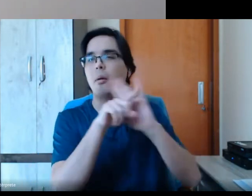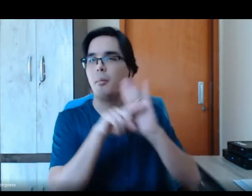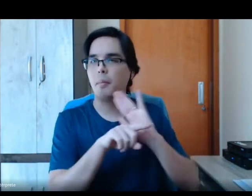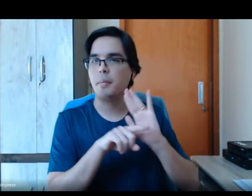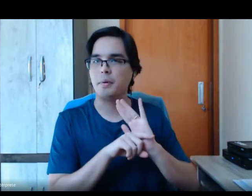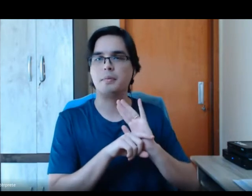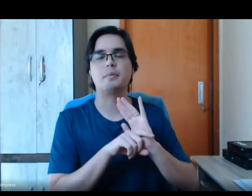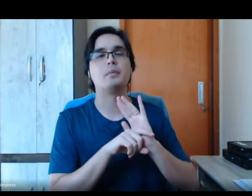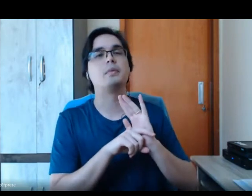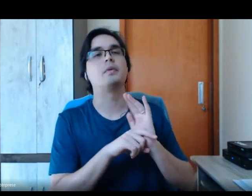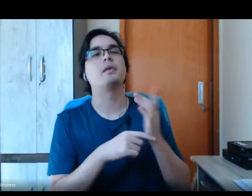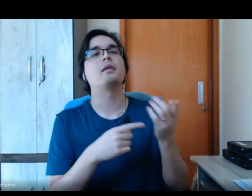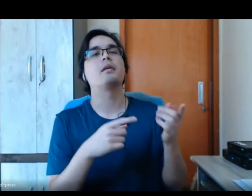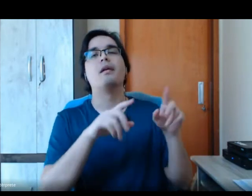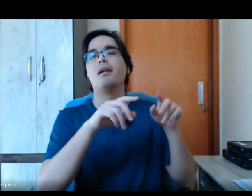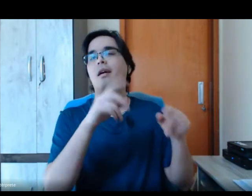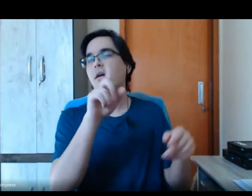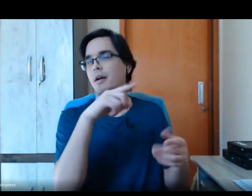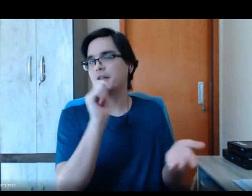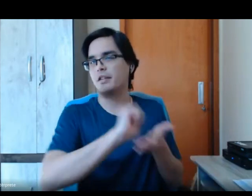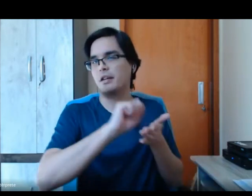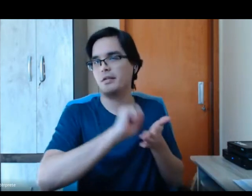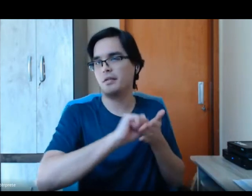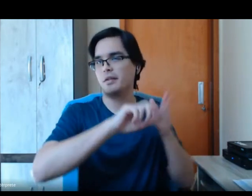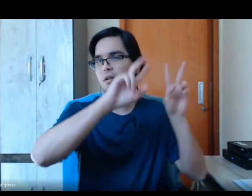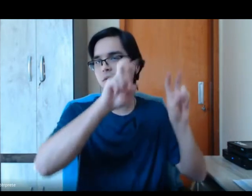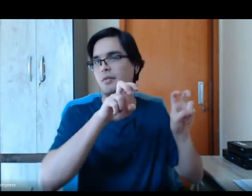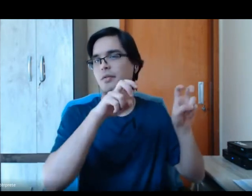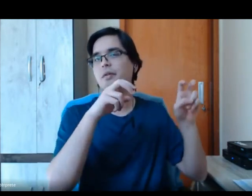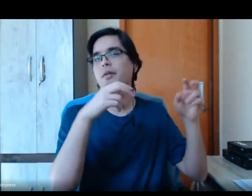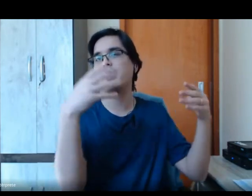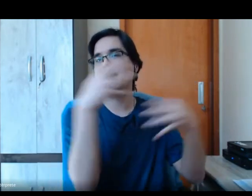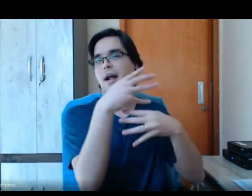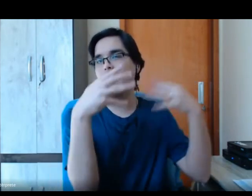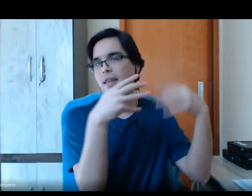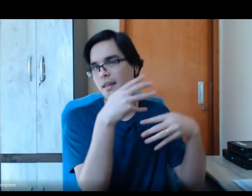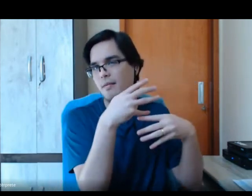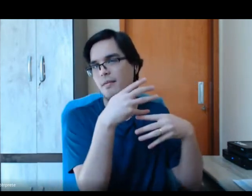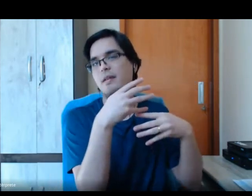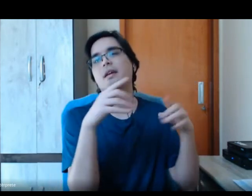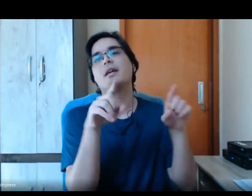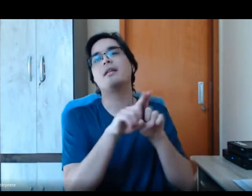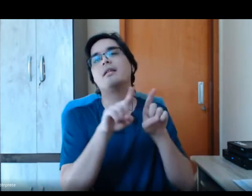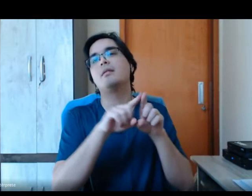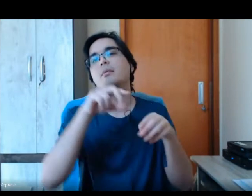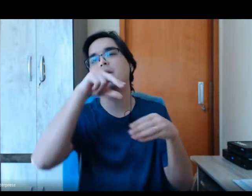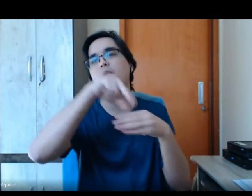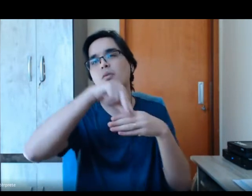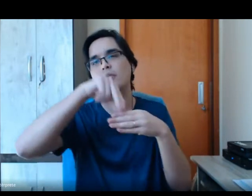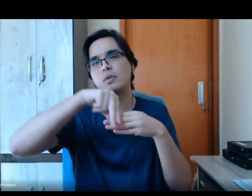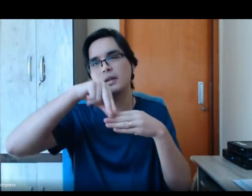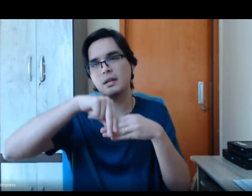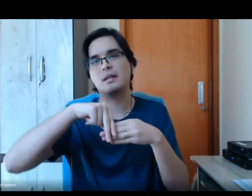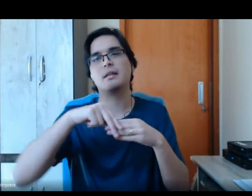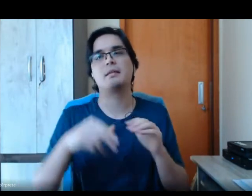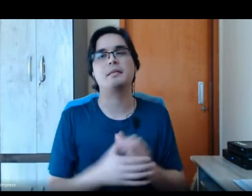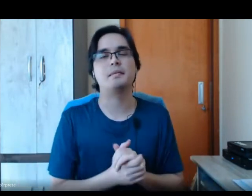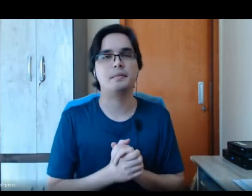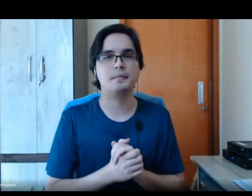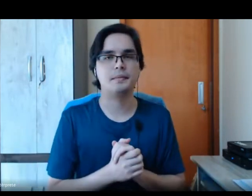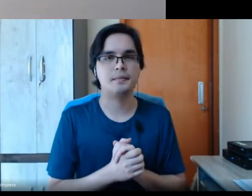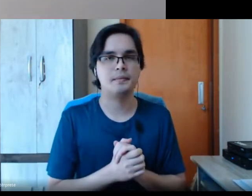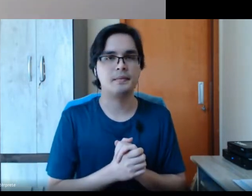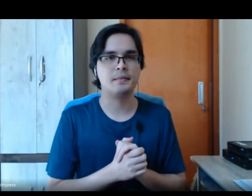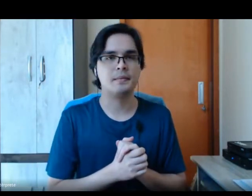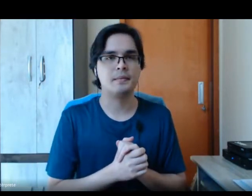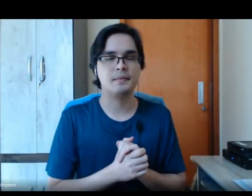perguntando bastante aqui. Né? Eu acho que minha sugestão é que a gente pudesse abrir esse documento e ir pegando esses tópicos, porque eu acho que é isso que é a dúvida, né? Como